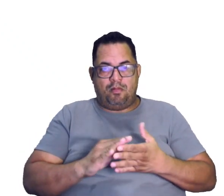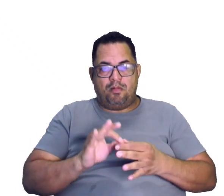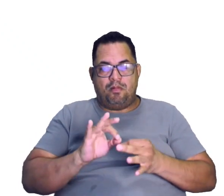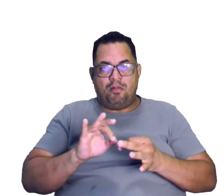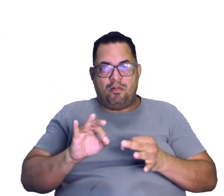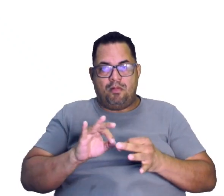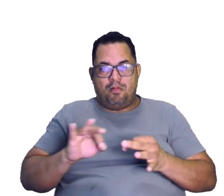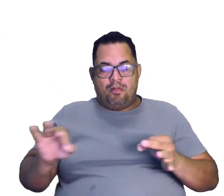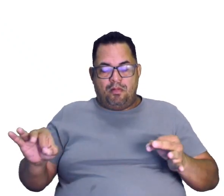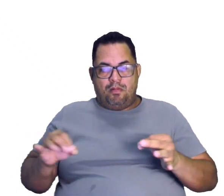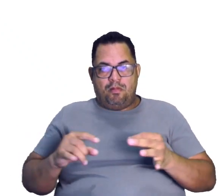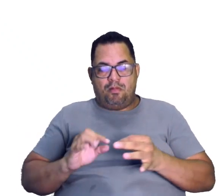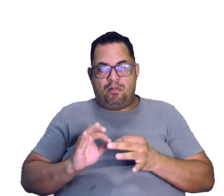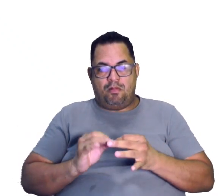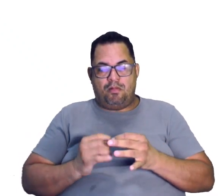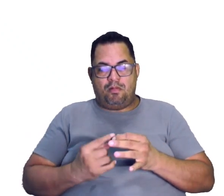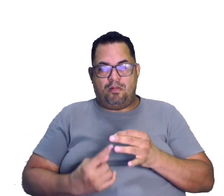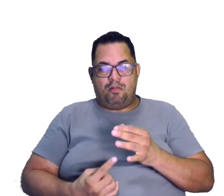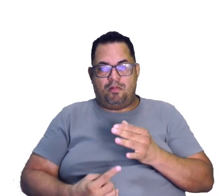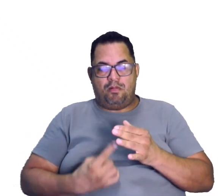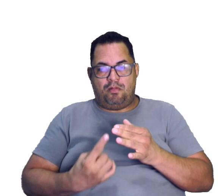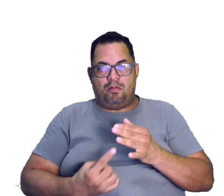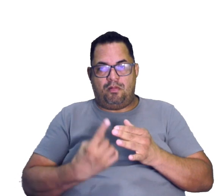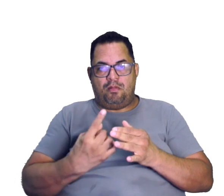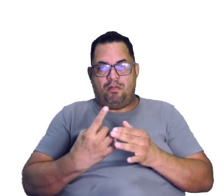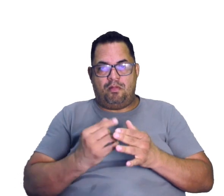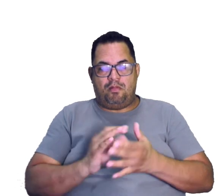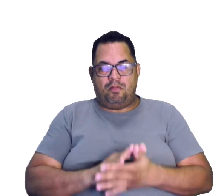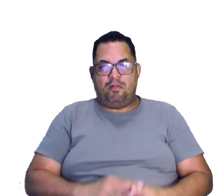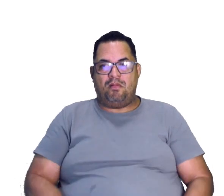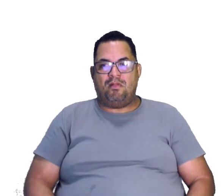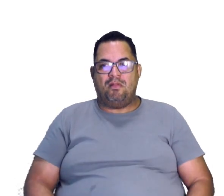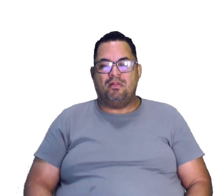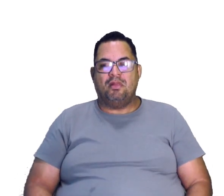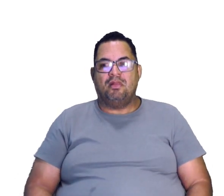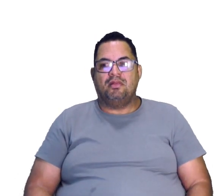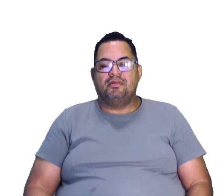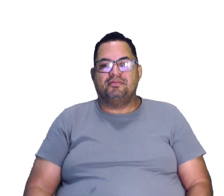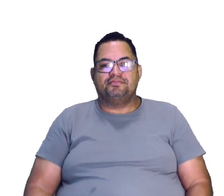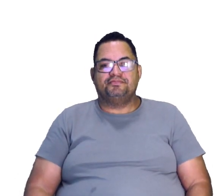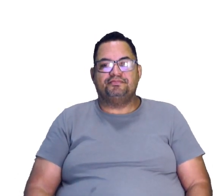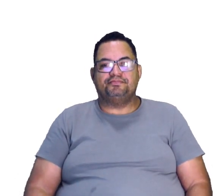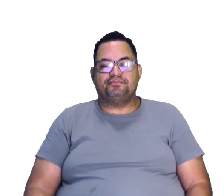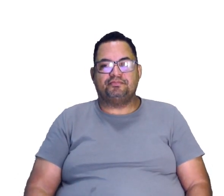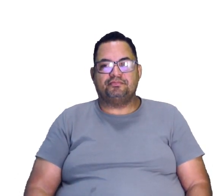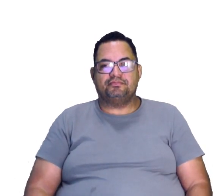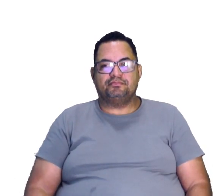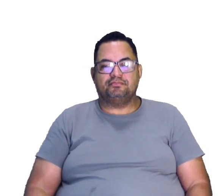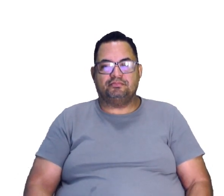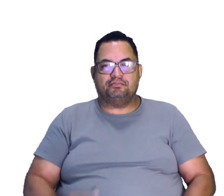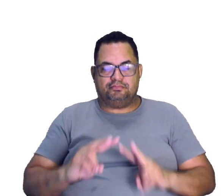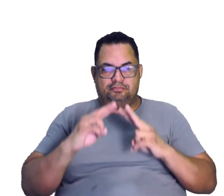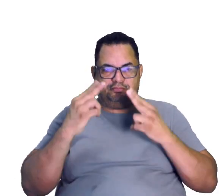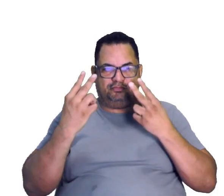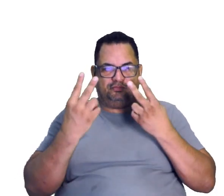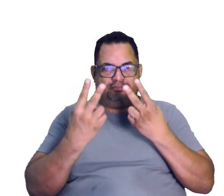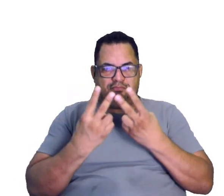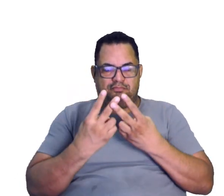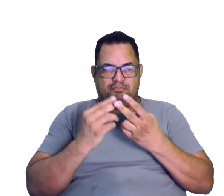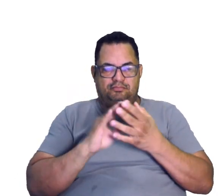largura e altura, que no caso seria mais correto profundidade, né, professor? Perfeitamente. O volume da piscina